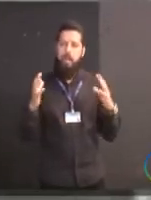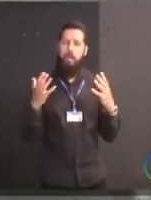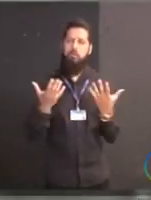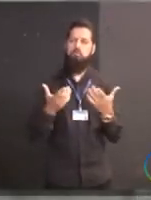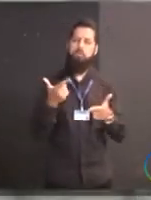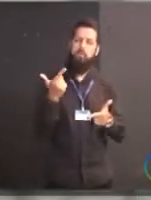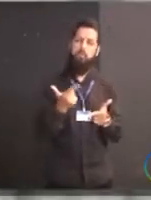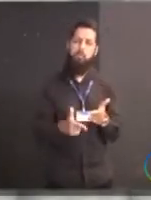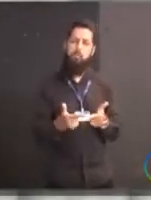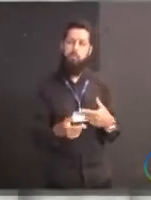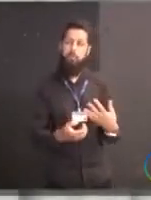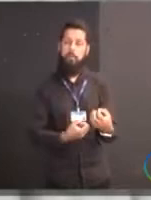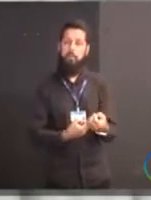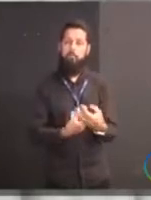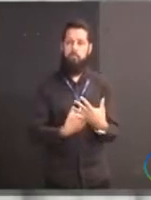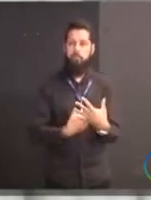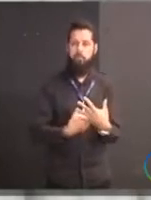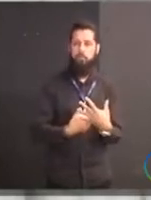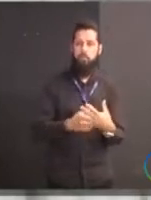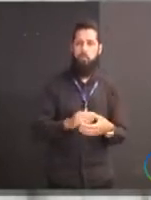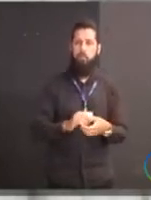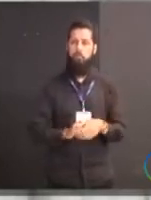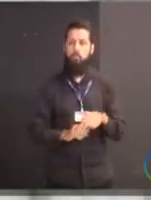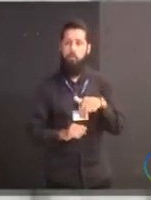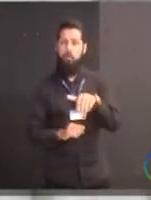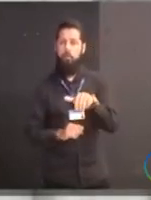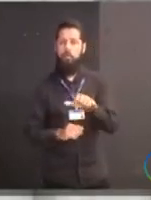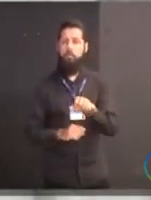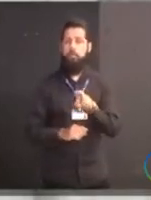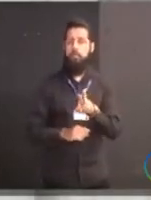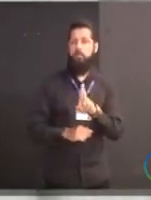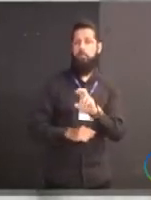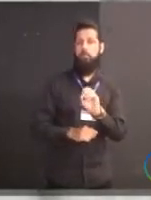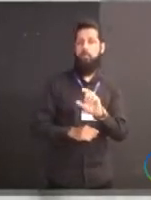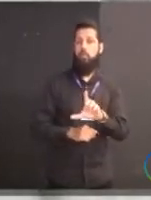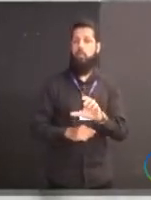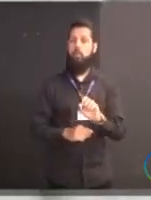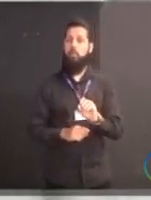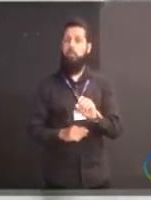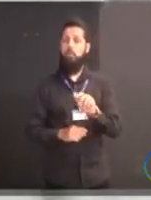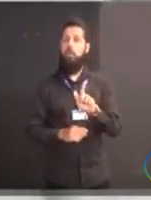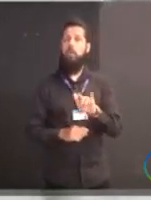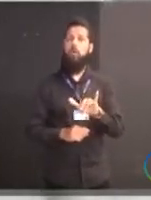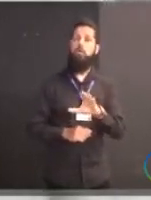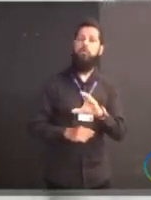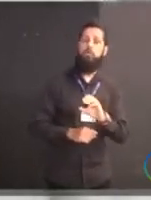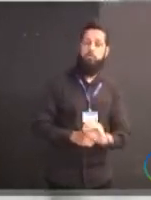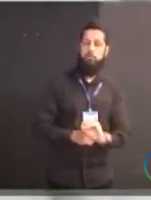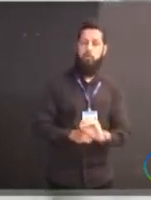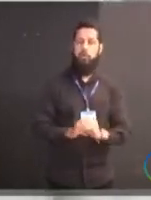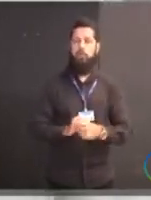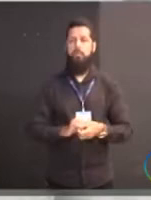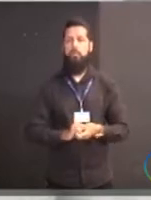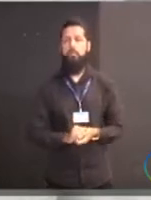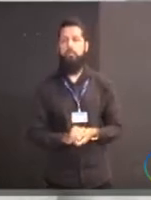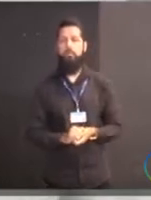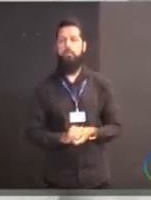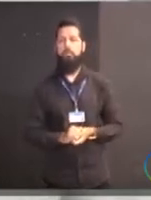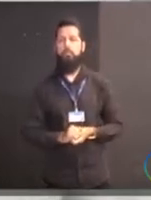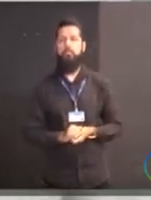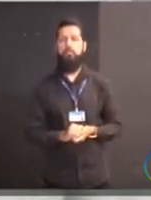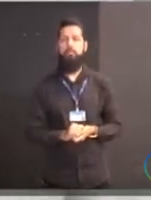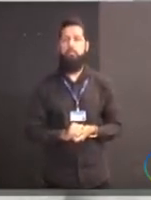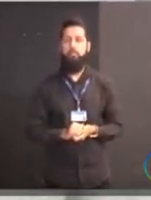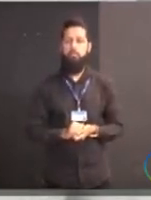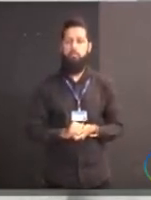que é um problema ecológico, um problema que está angustiando muito, principalmente as nações mais desenvolvidas. São questões